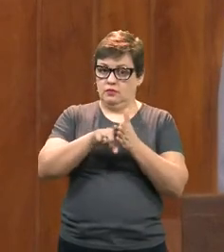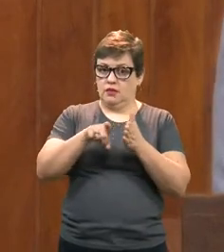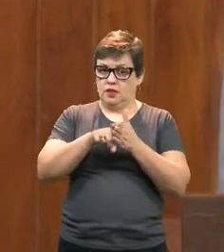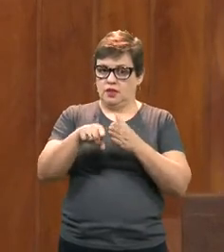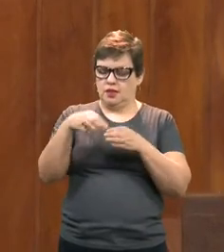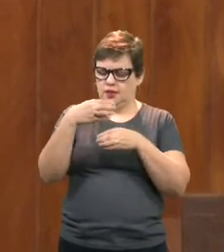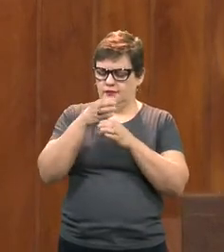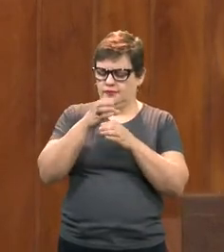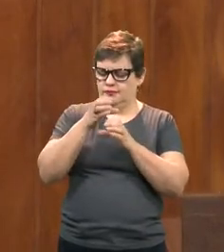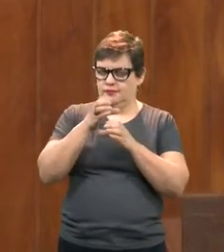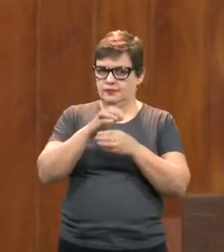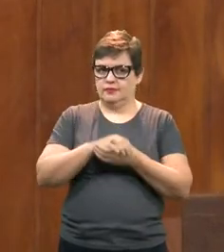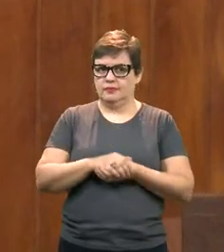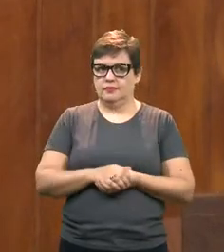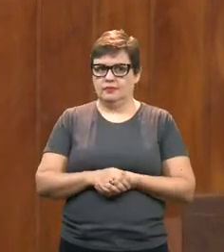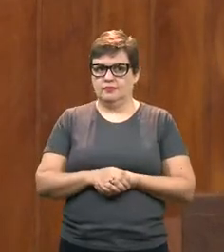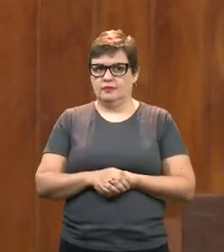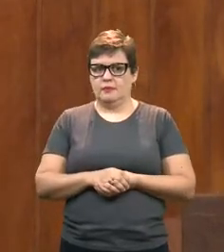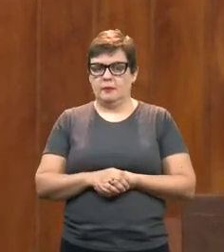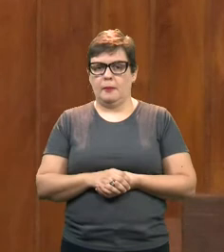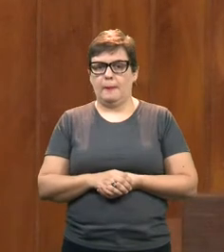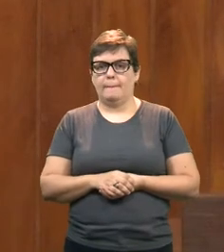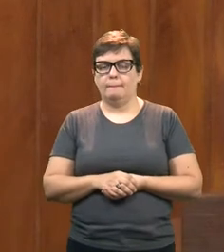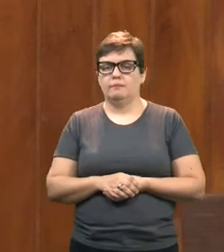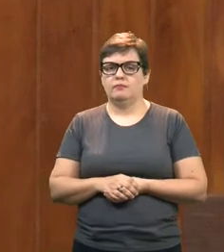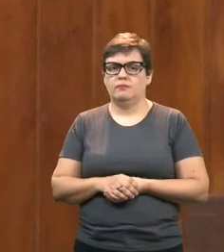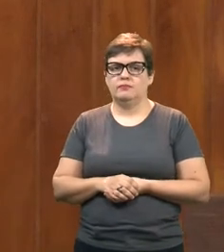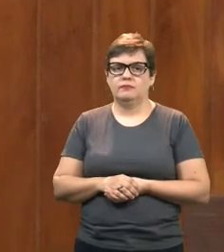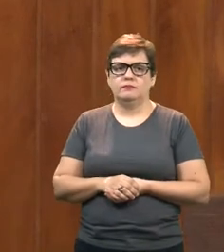ciência. Como é que estão os slides aqui?